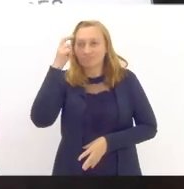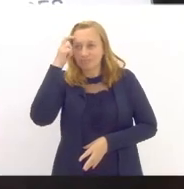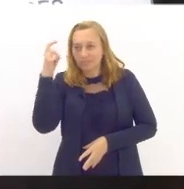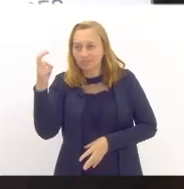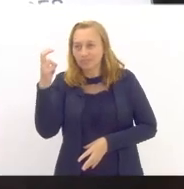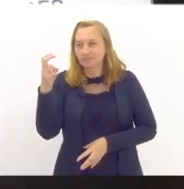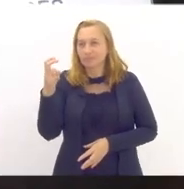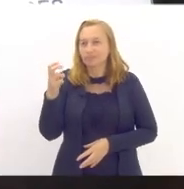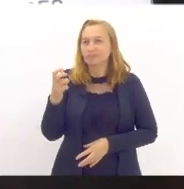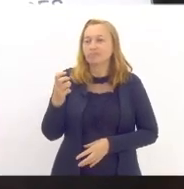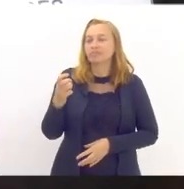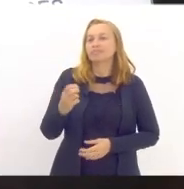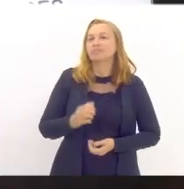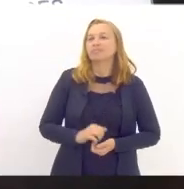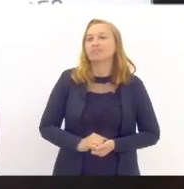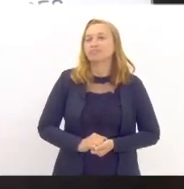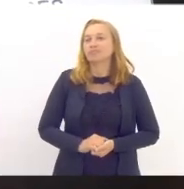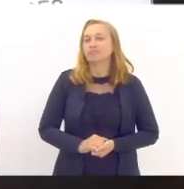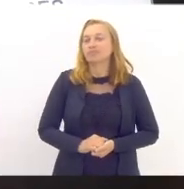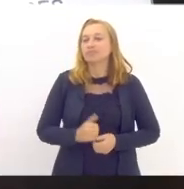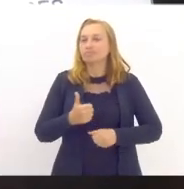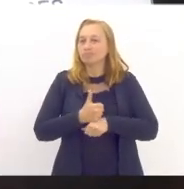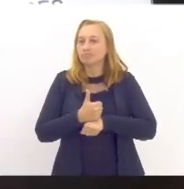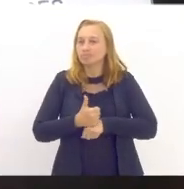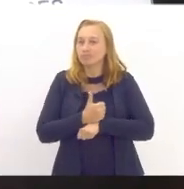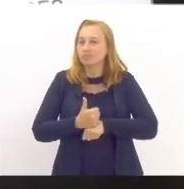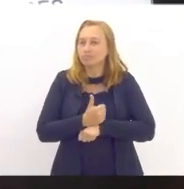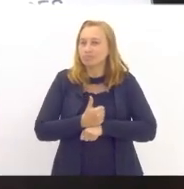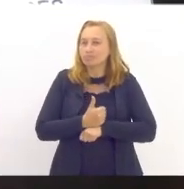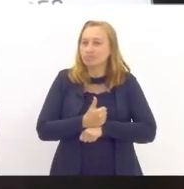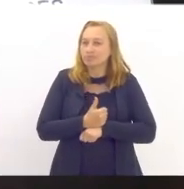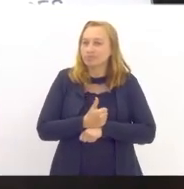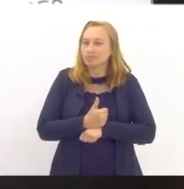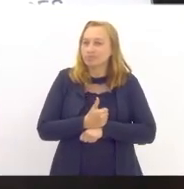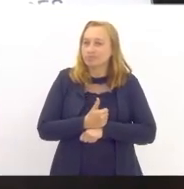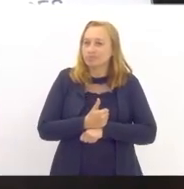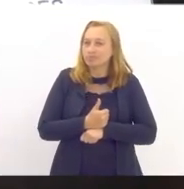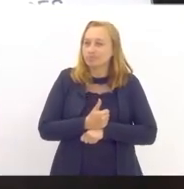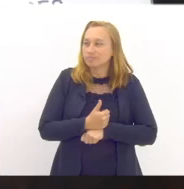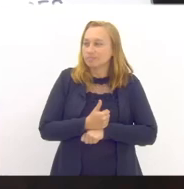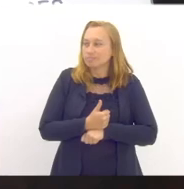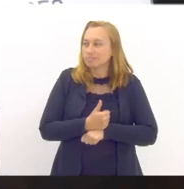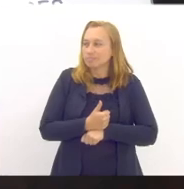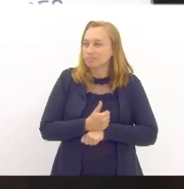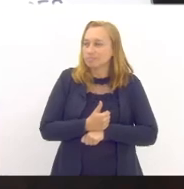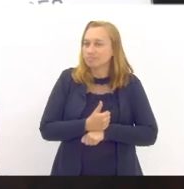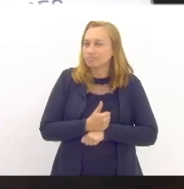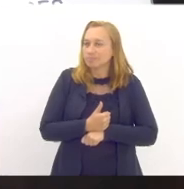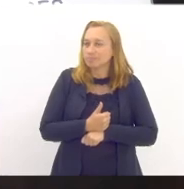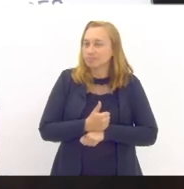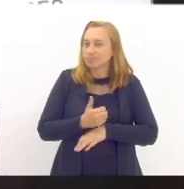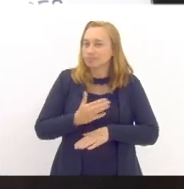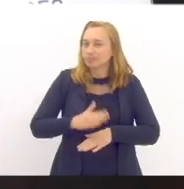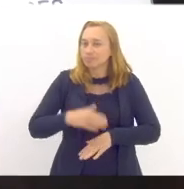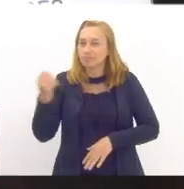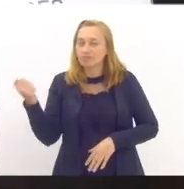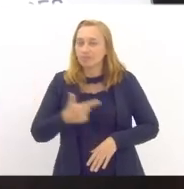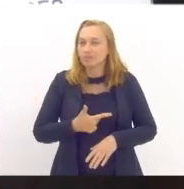inteligente, sagaz, um profissional que vai além das